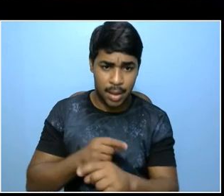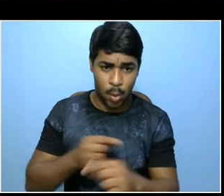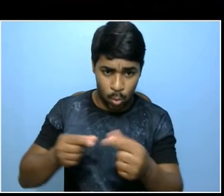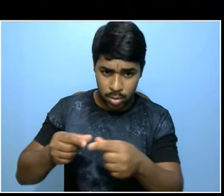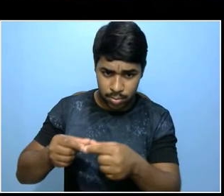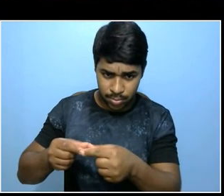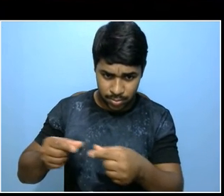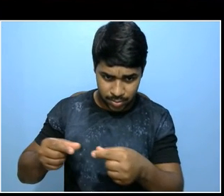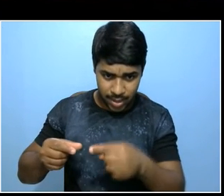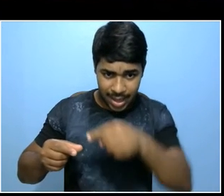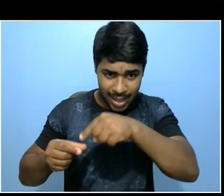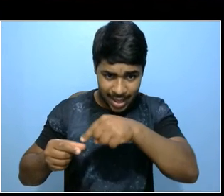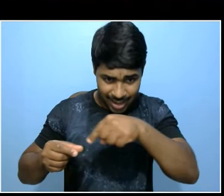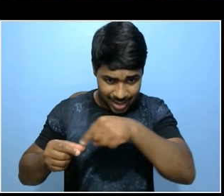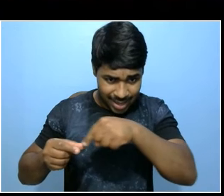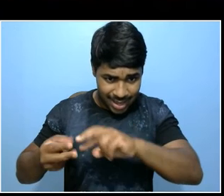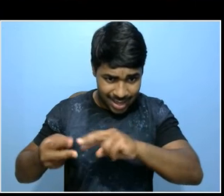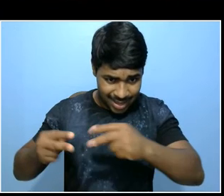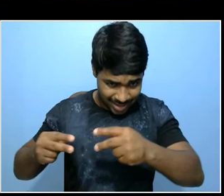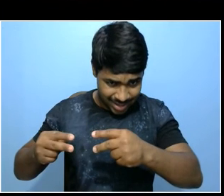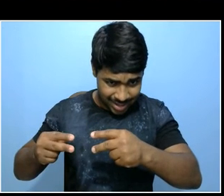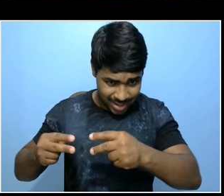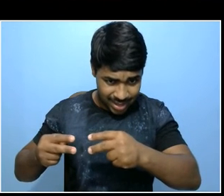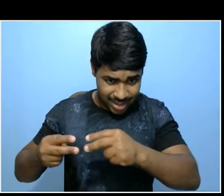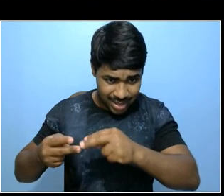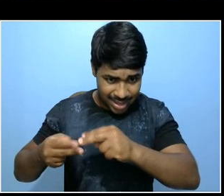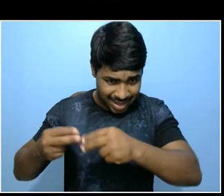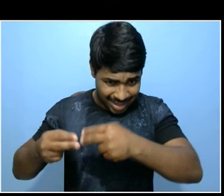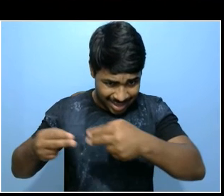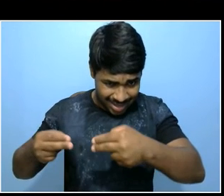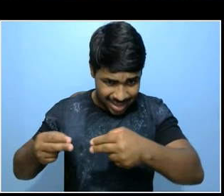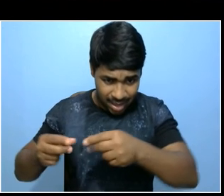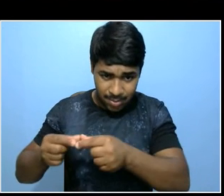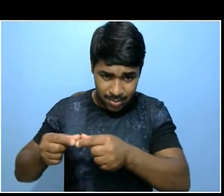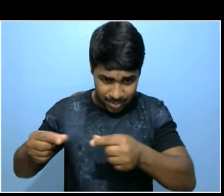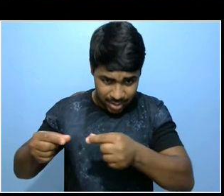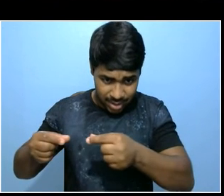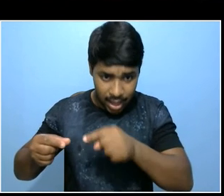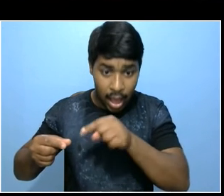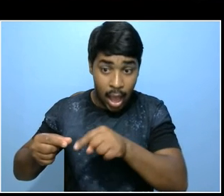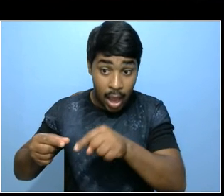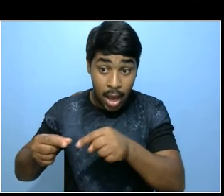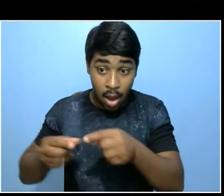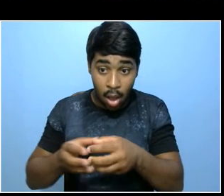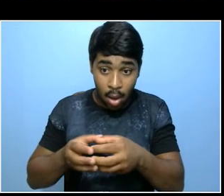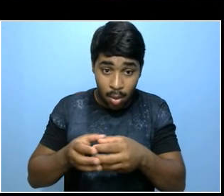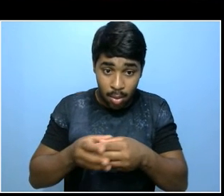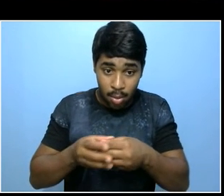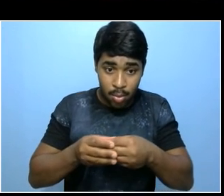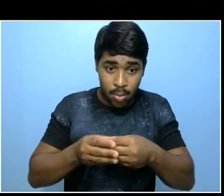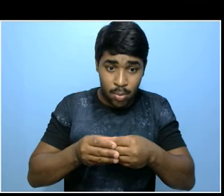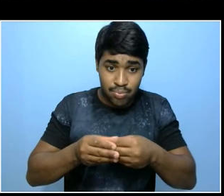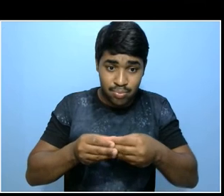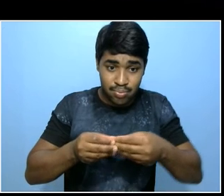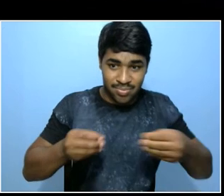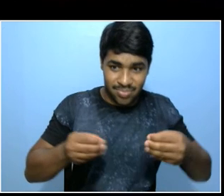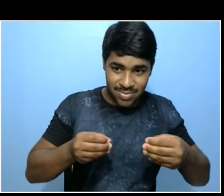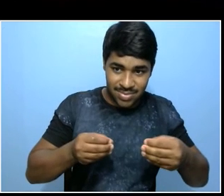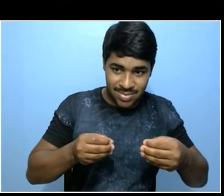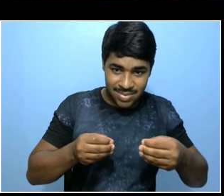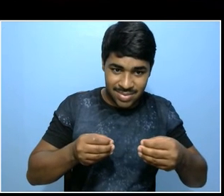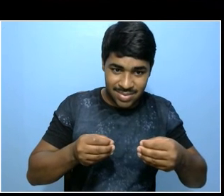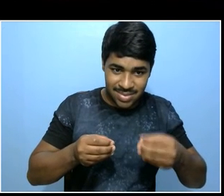e ela vai se dividir em duas novas bactérias, tá? Então, esse tipo de reprodução ela é chamada de divisão binária. Ele pode